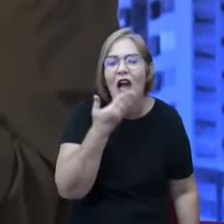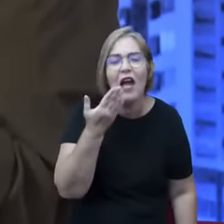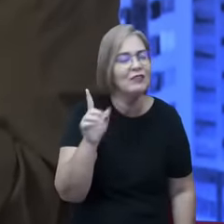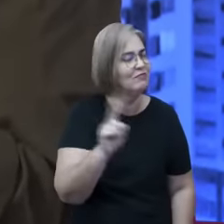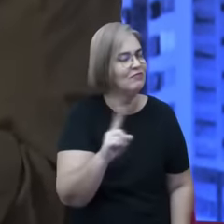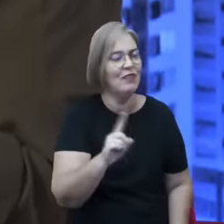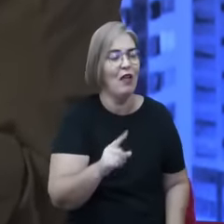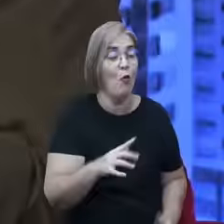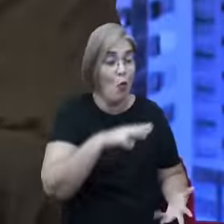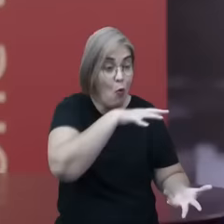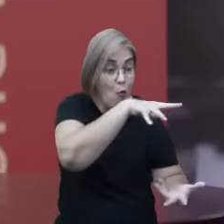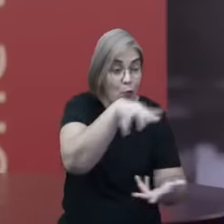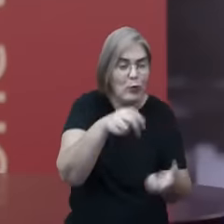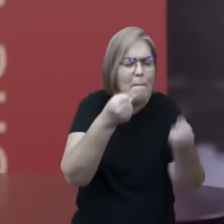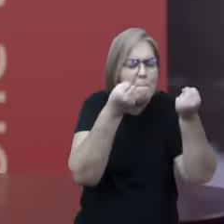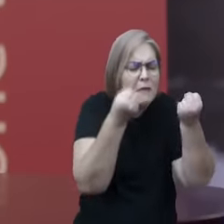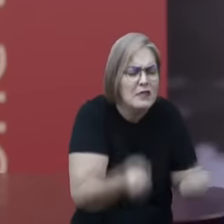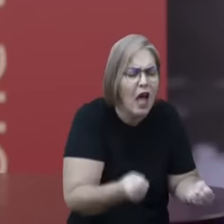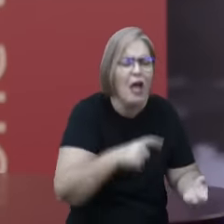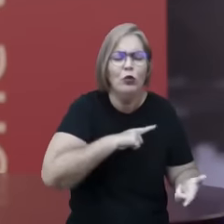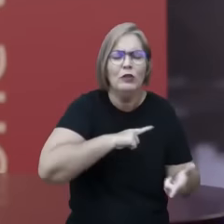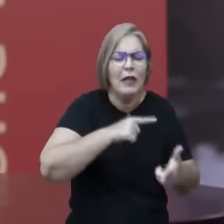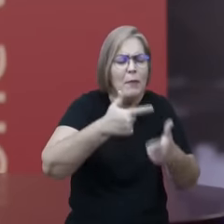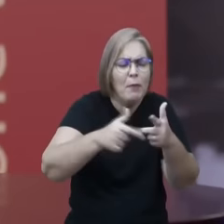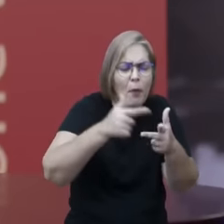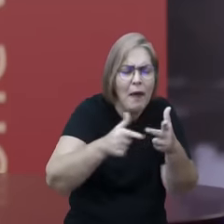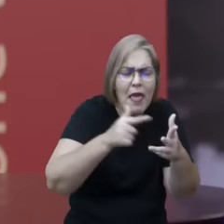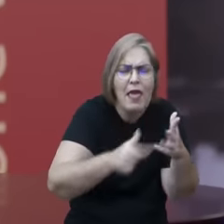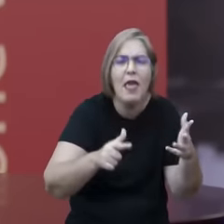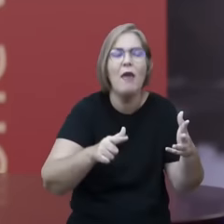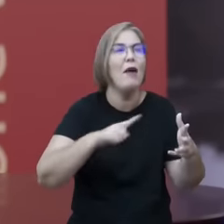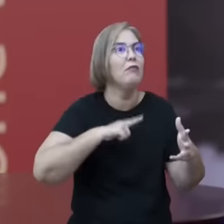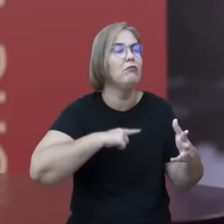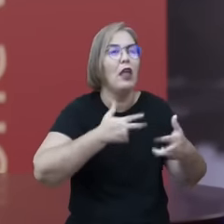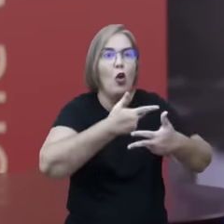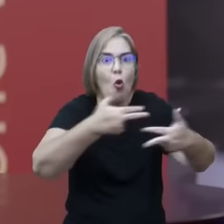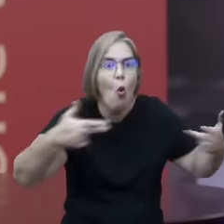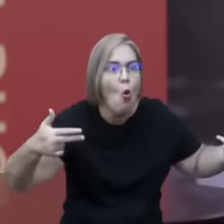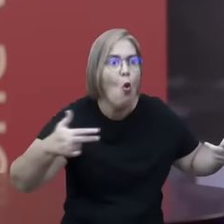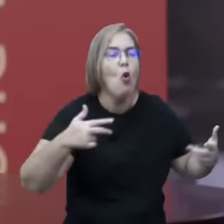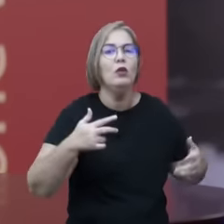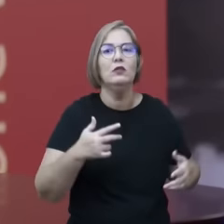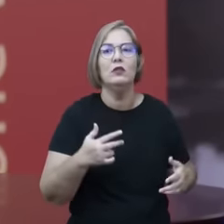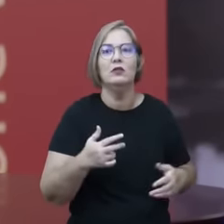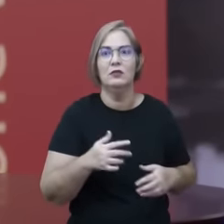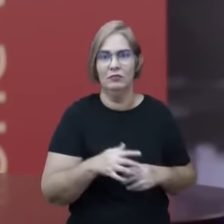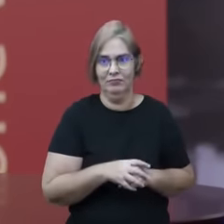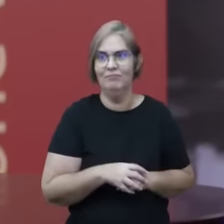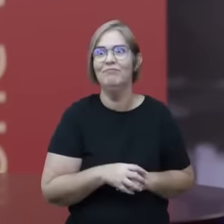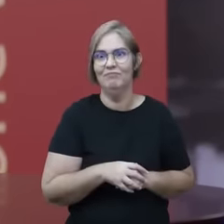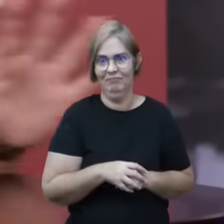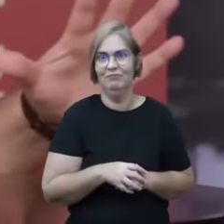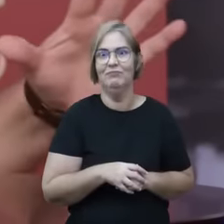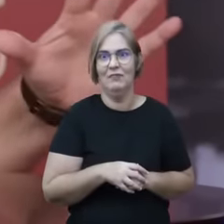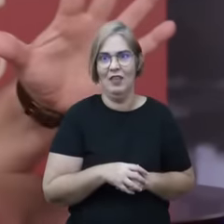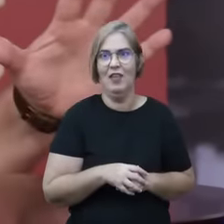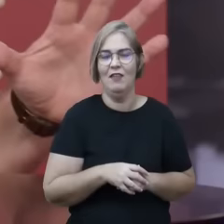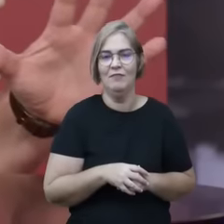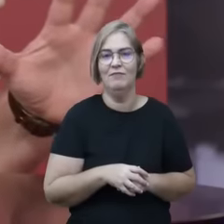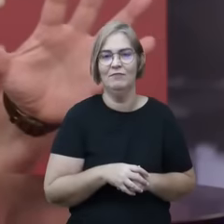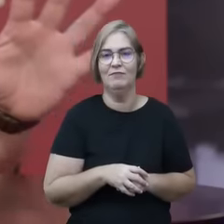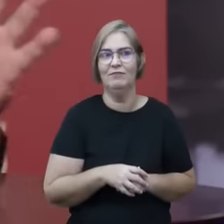problematicidade, que espelha também a nossa condição. É precisamente isso também que é o outro sentido do